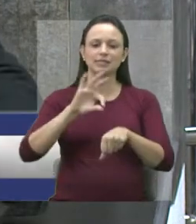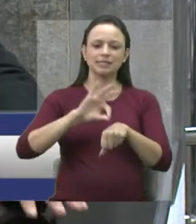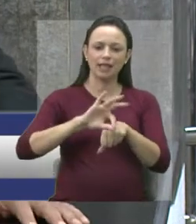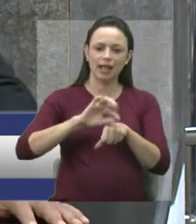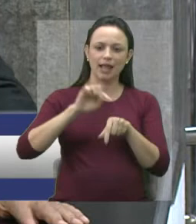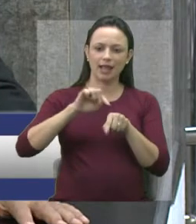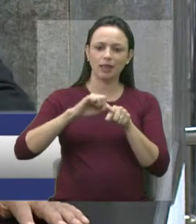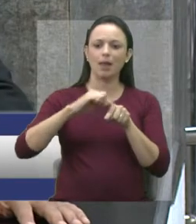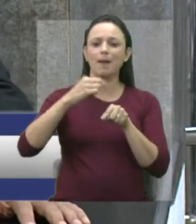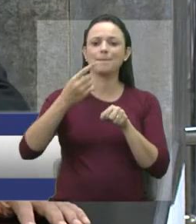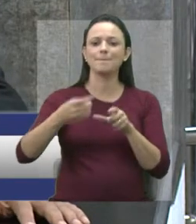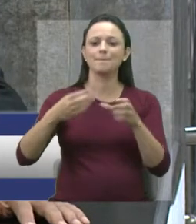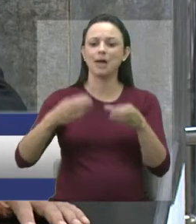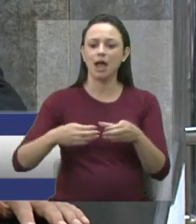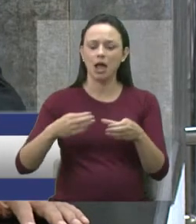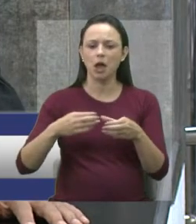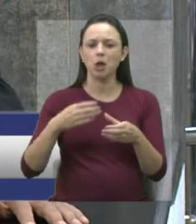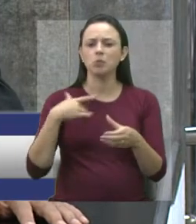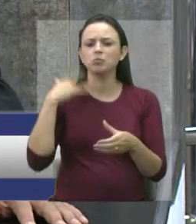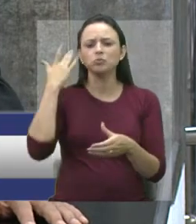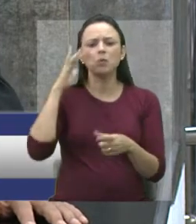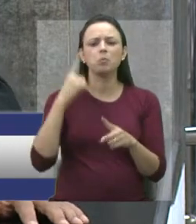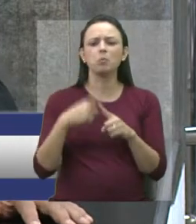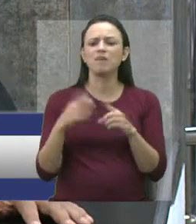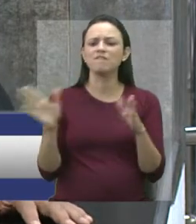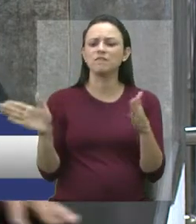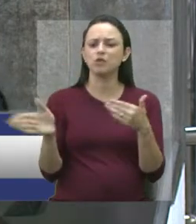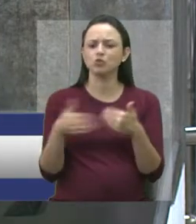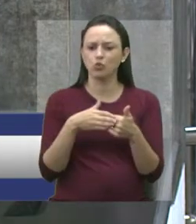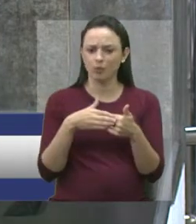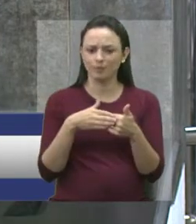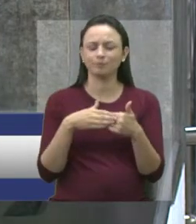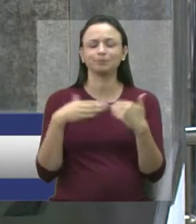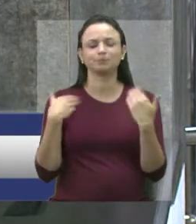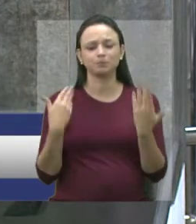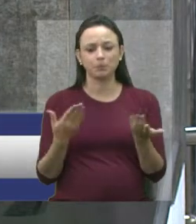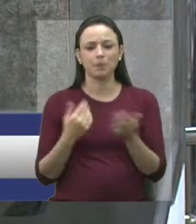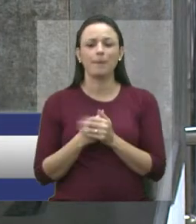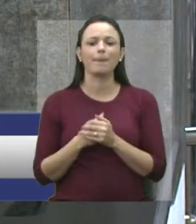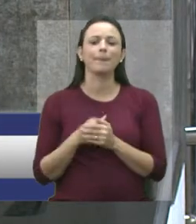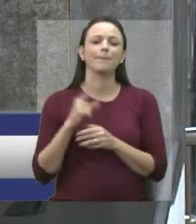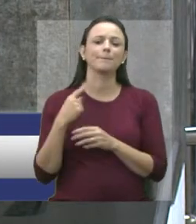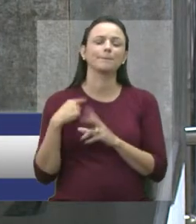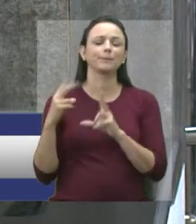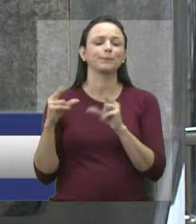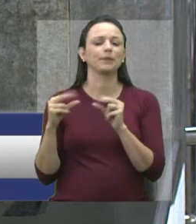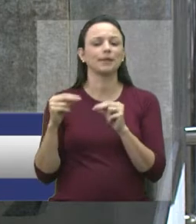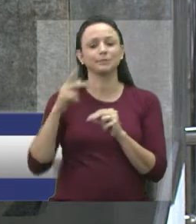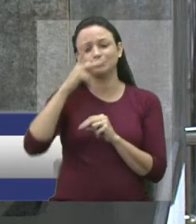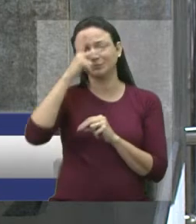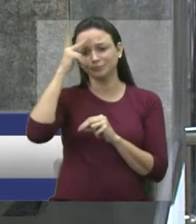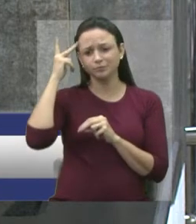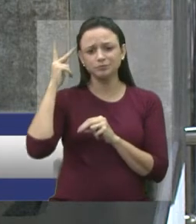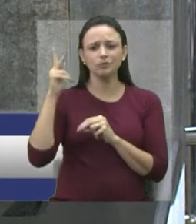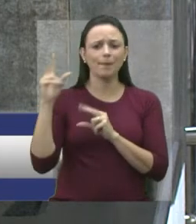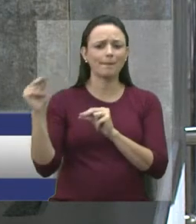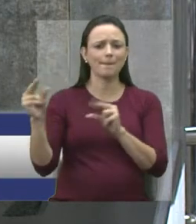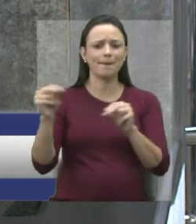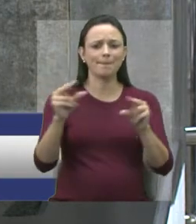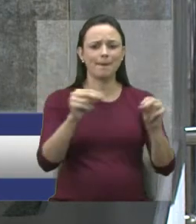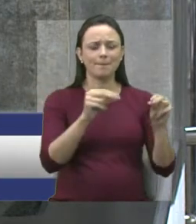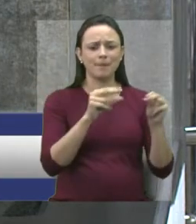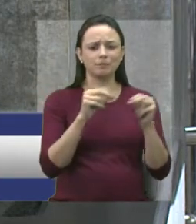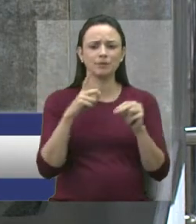questões da água, foi fechado aquele acesso. E nós estivemos lá conversando com várias pessoas que têm empresas